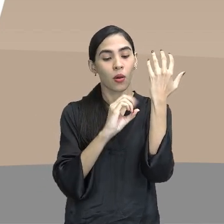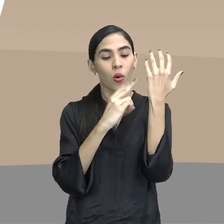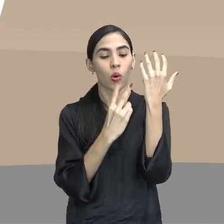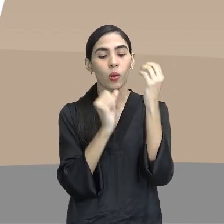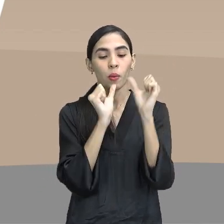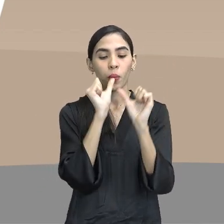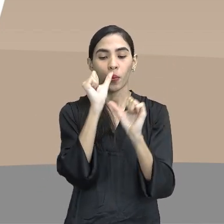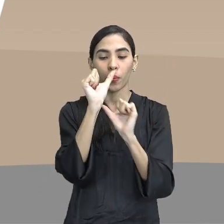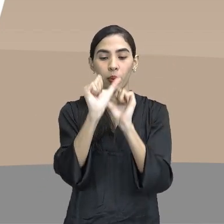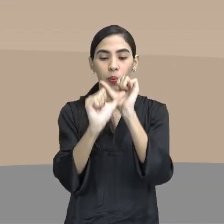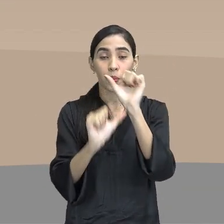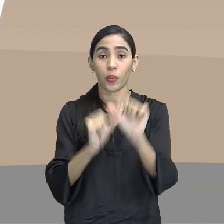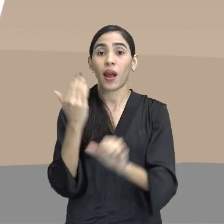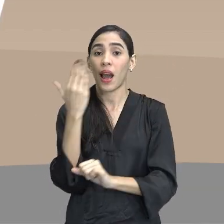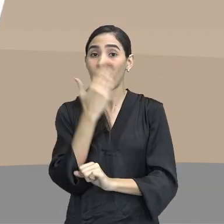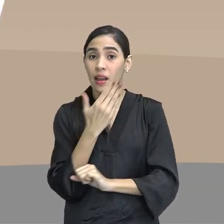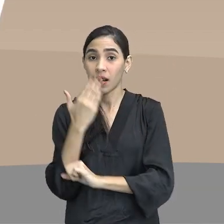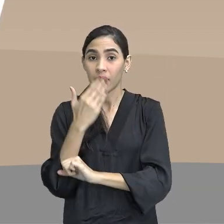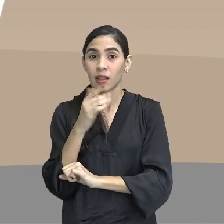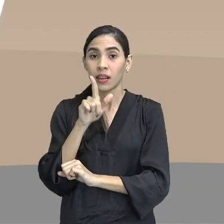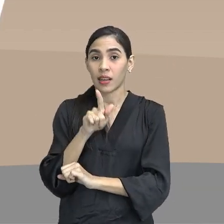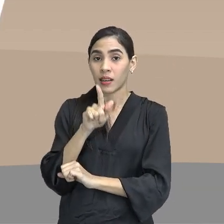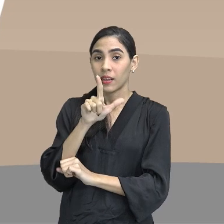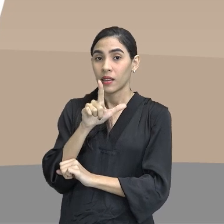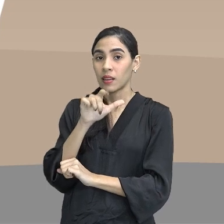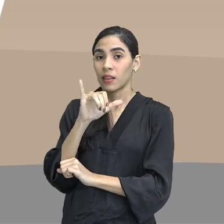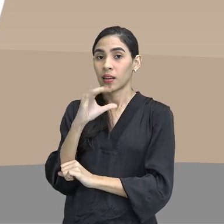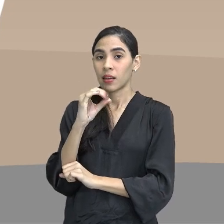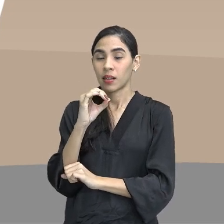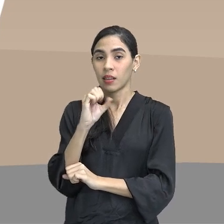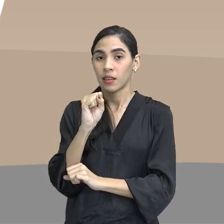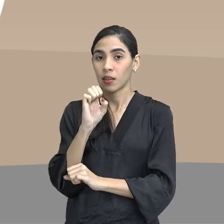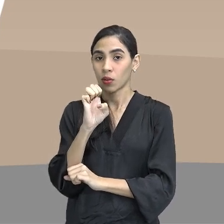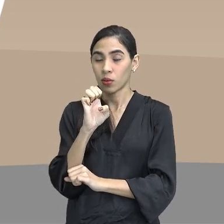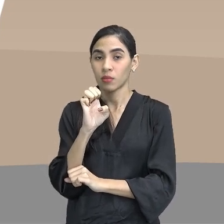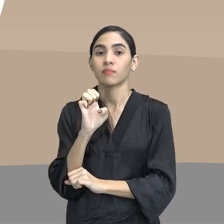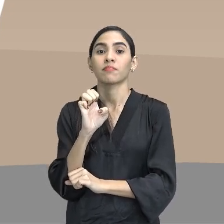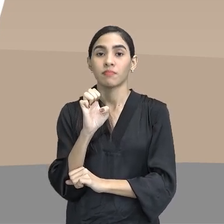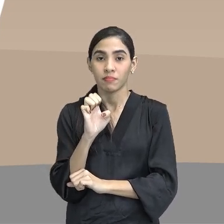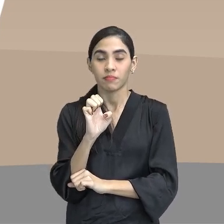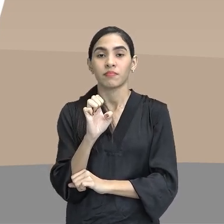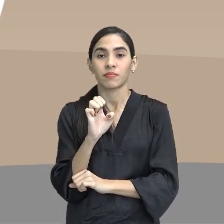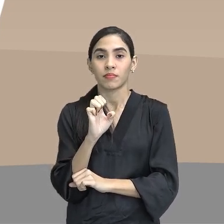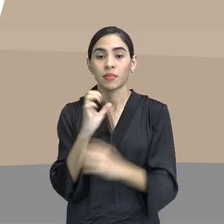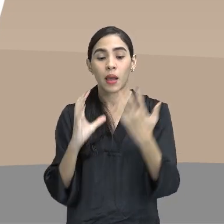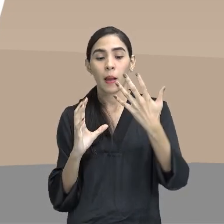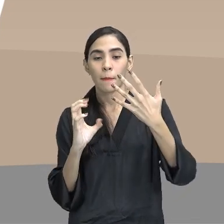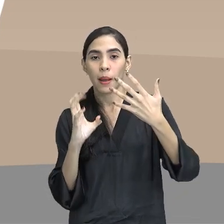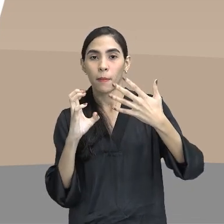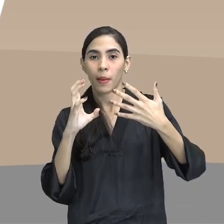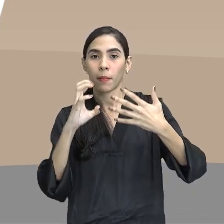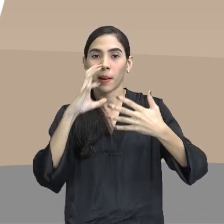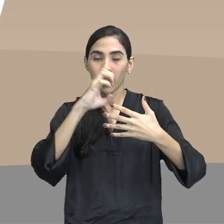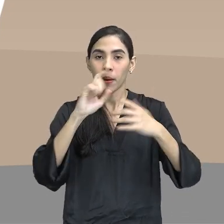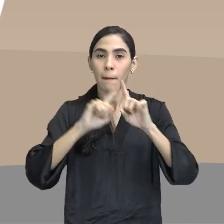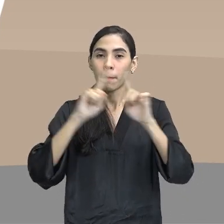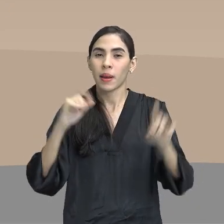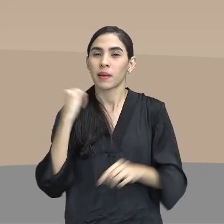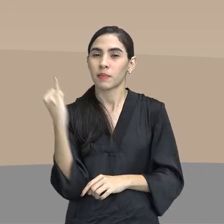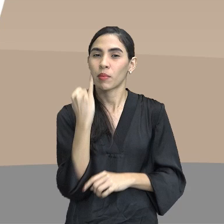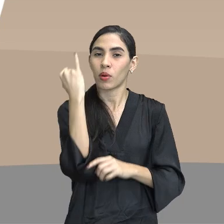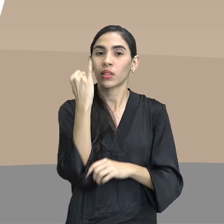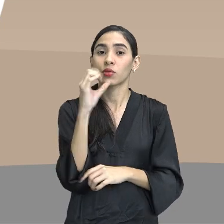em glicose, tá? Então, esse processo não apenas fornece a base para a cadeia alimentar, mas também é crucial para a produção